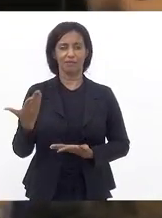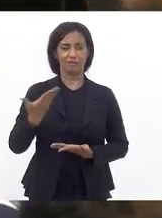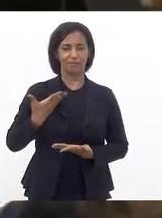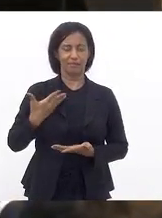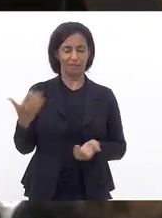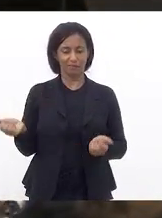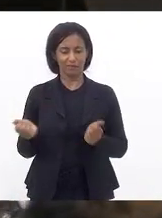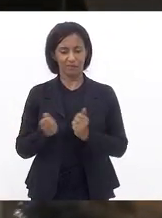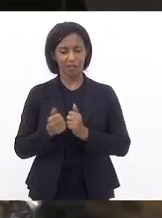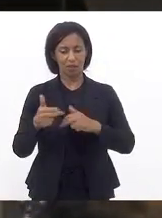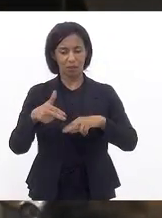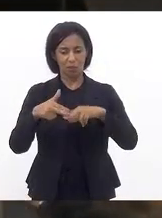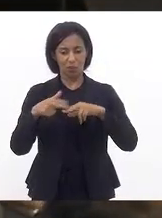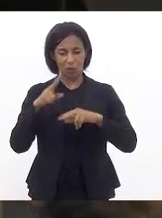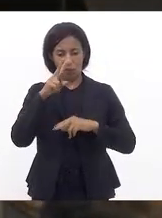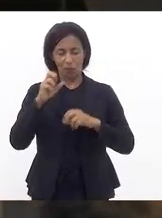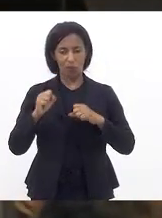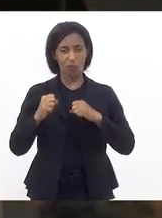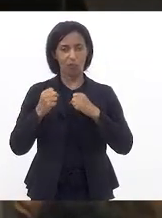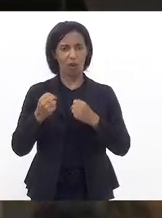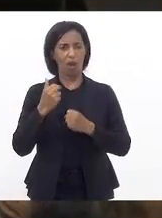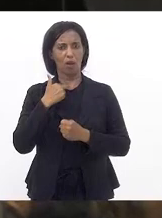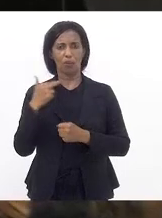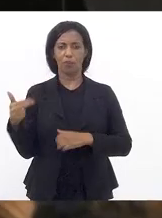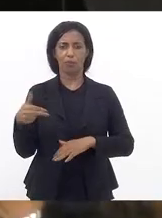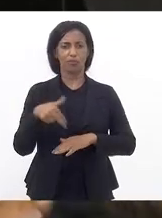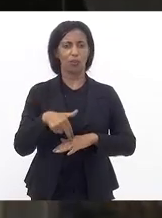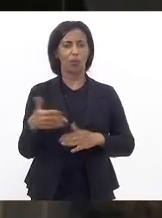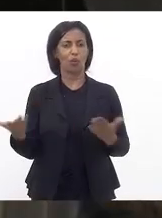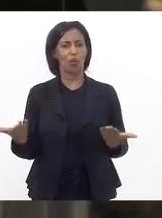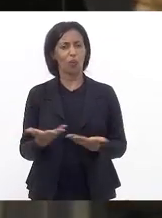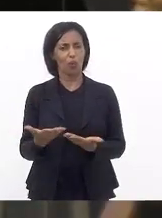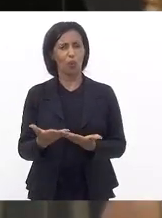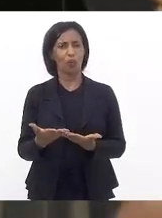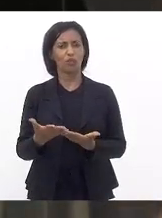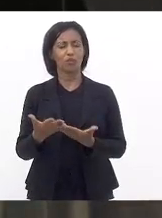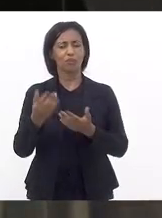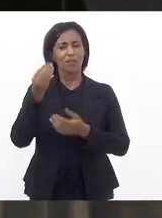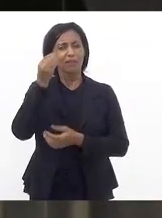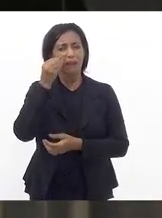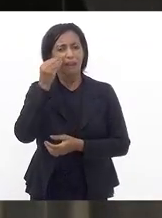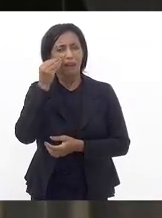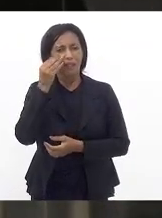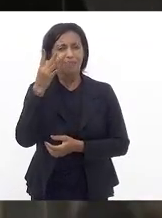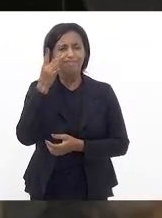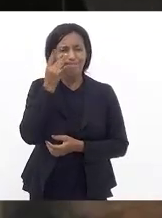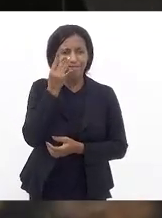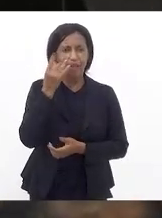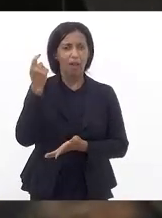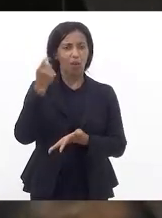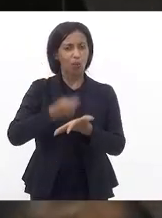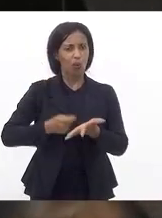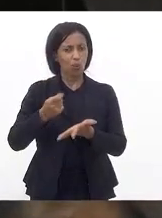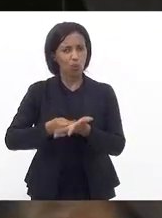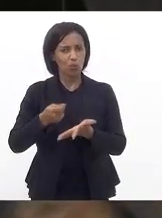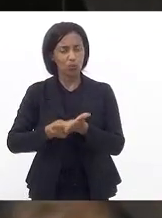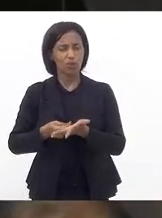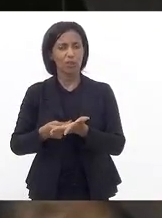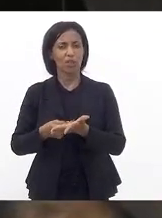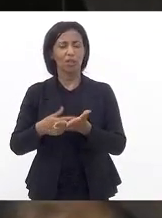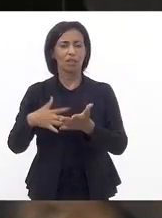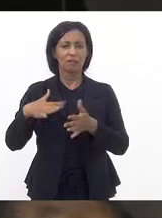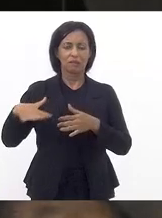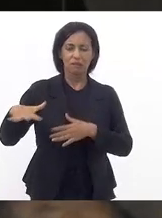que por uma causa de força maior não pode estar aqui mas estamos acompanhando lutando e nos